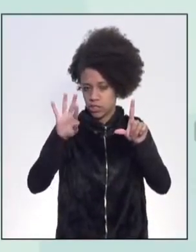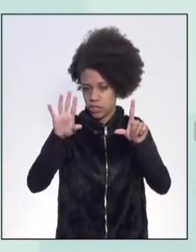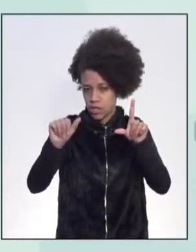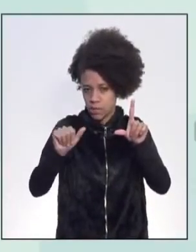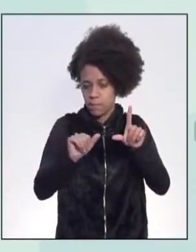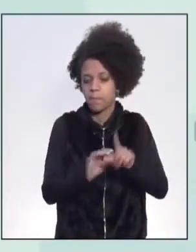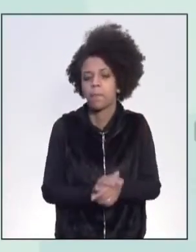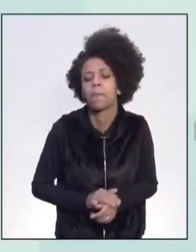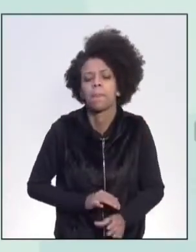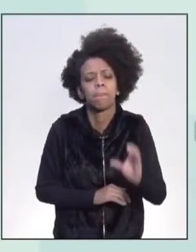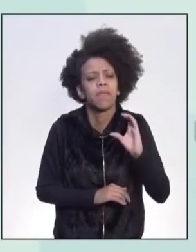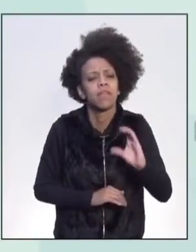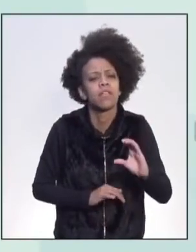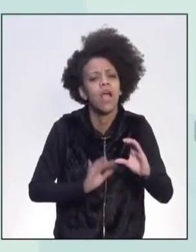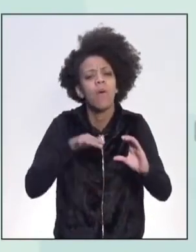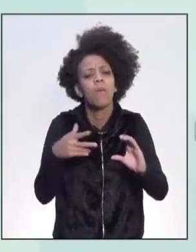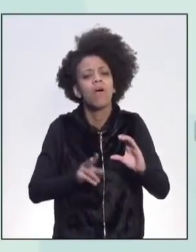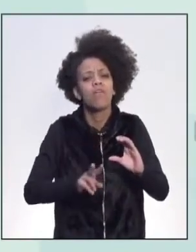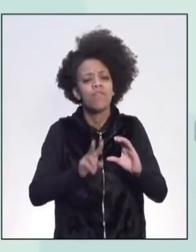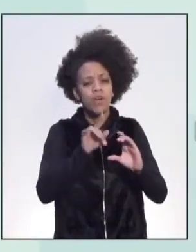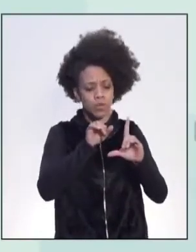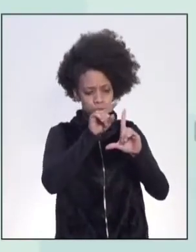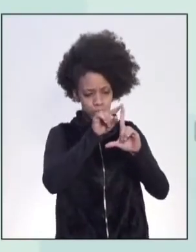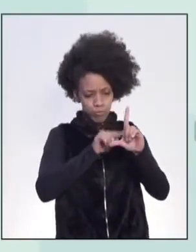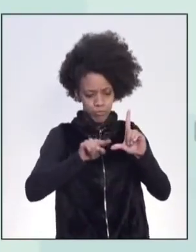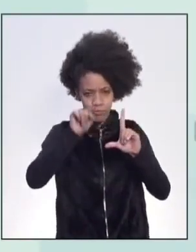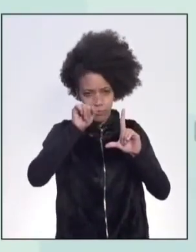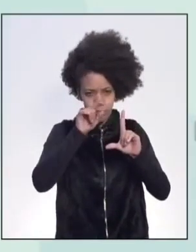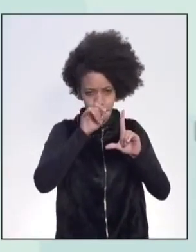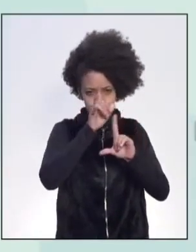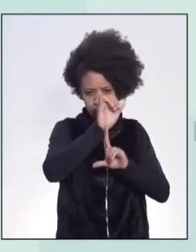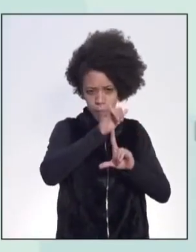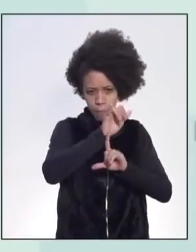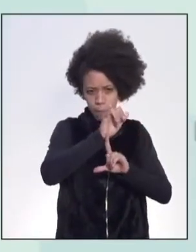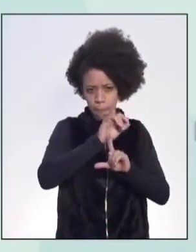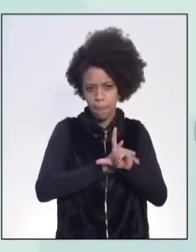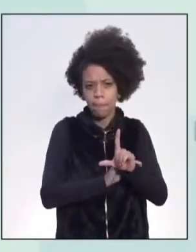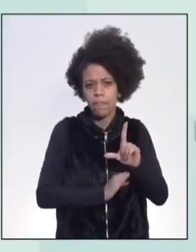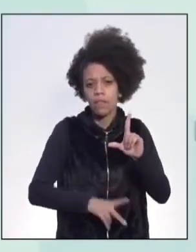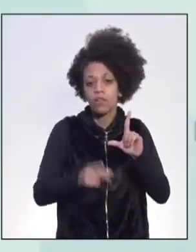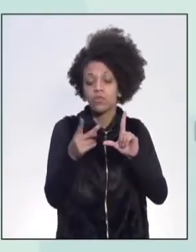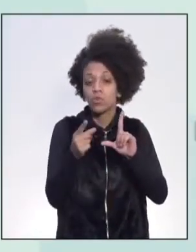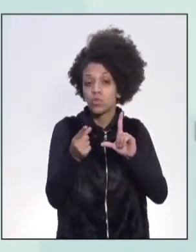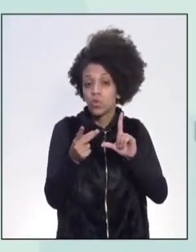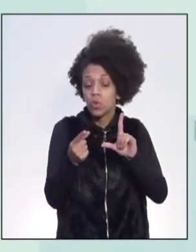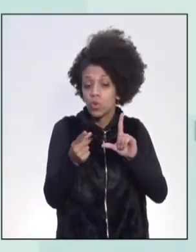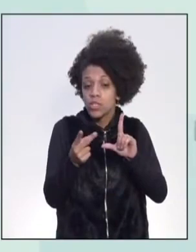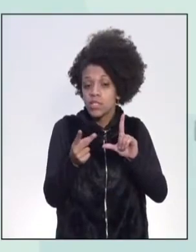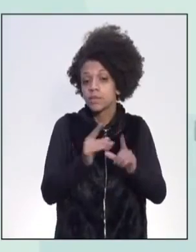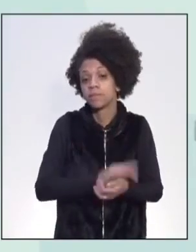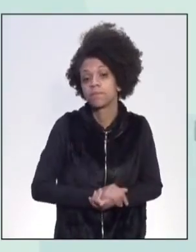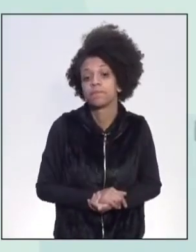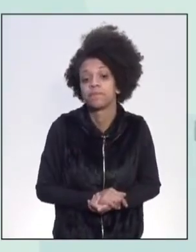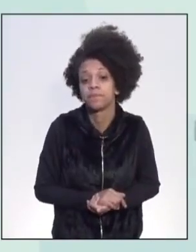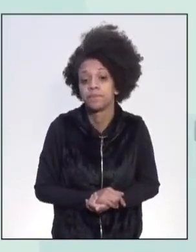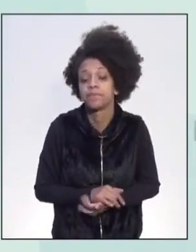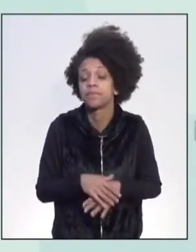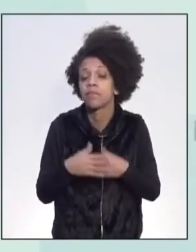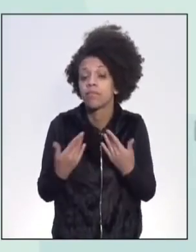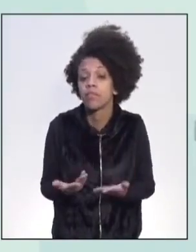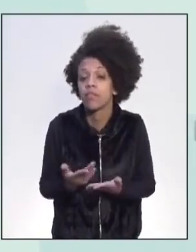bom. E aqui, qual que é o valor que cruza o eixo Y? Olha, professora, está cruzando o eixo Y aqui, ó, no número 12.